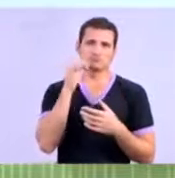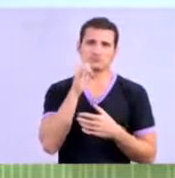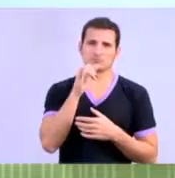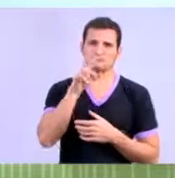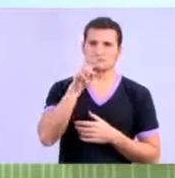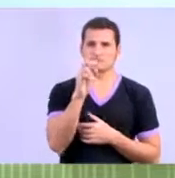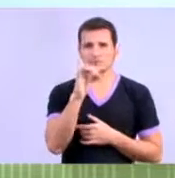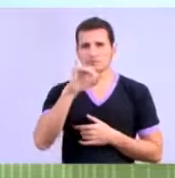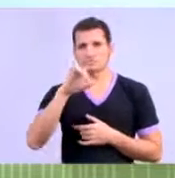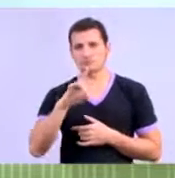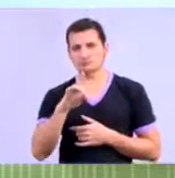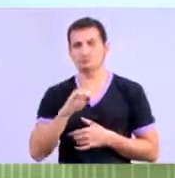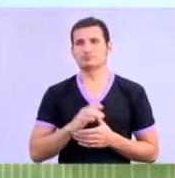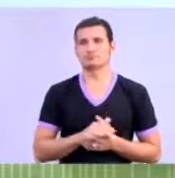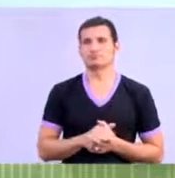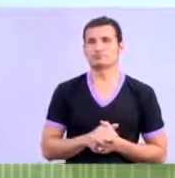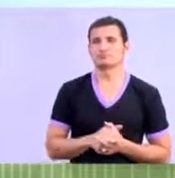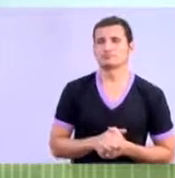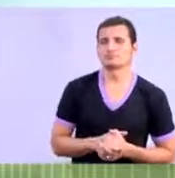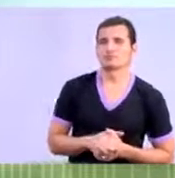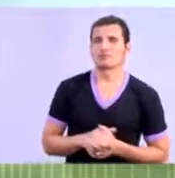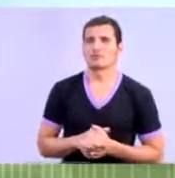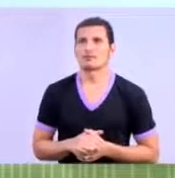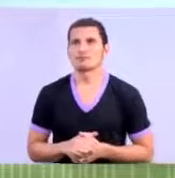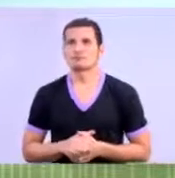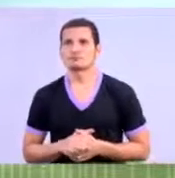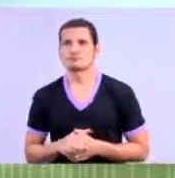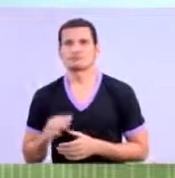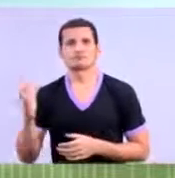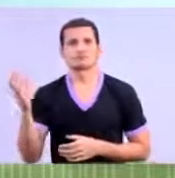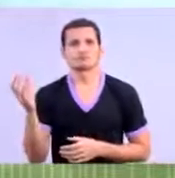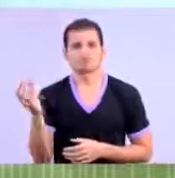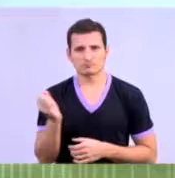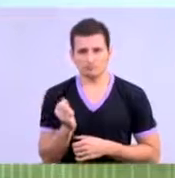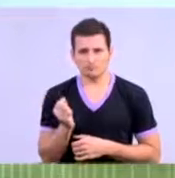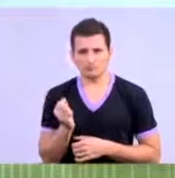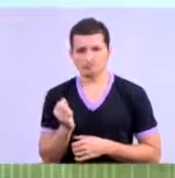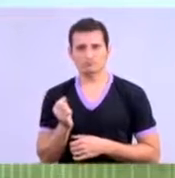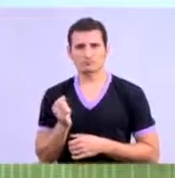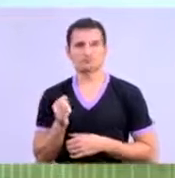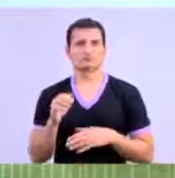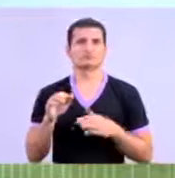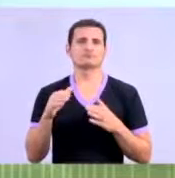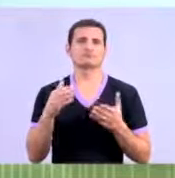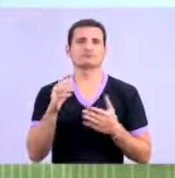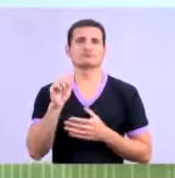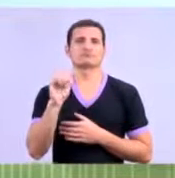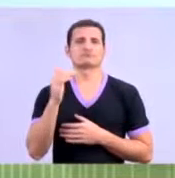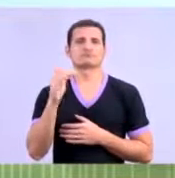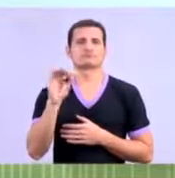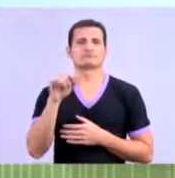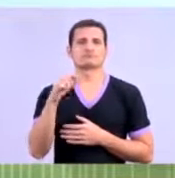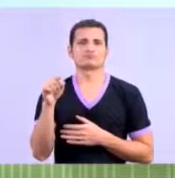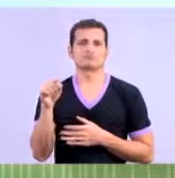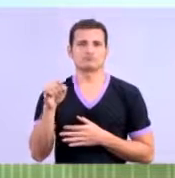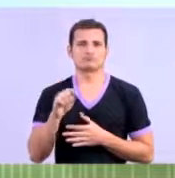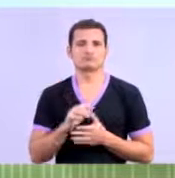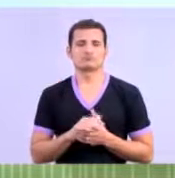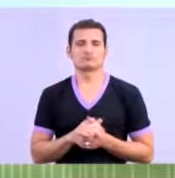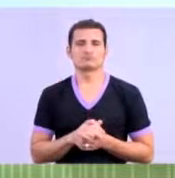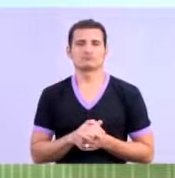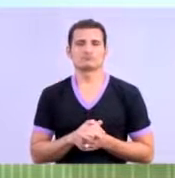retorno. Para eu sacar, qual é a ação que vai acontecer? Então, eu preciso definir os